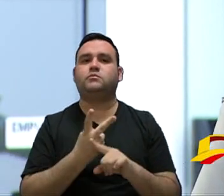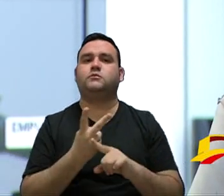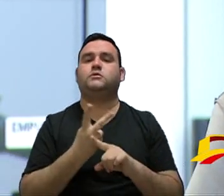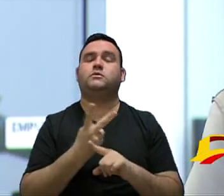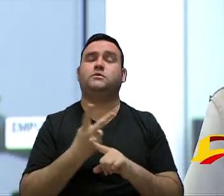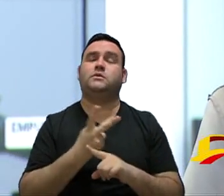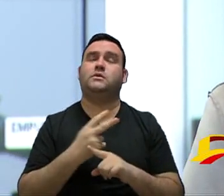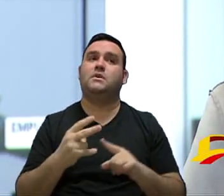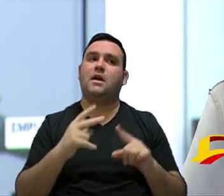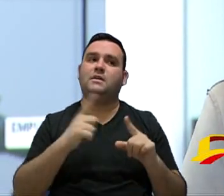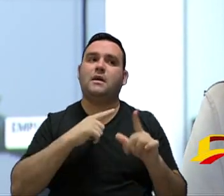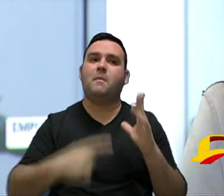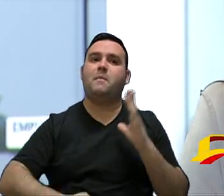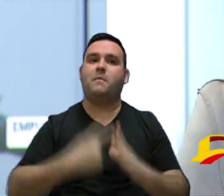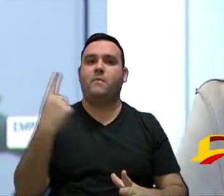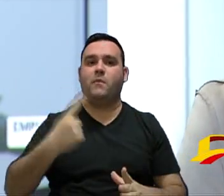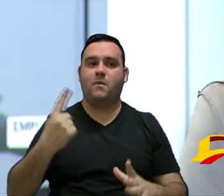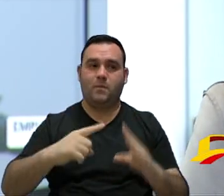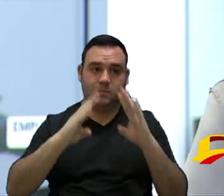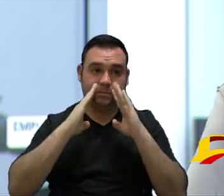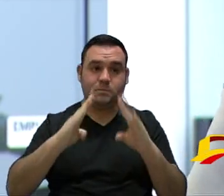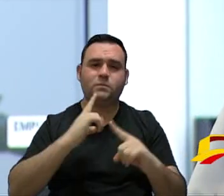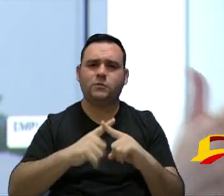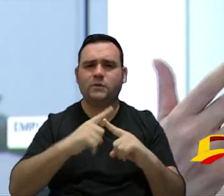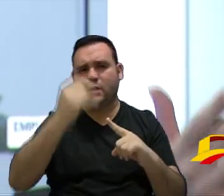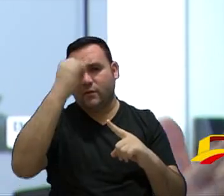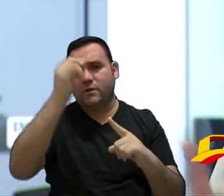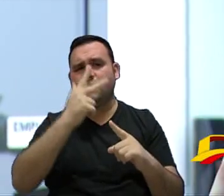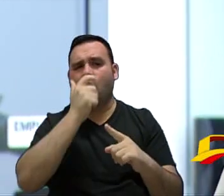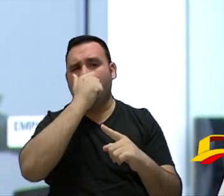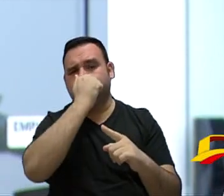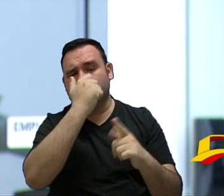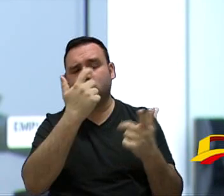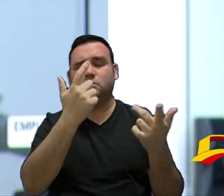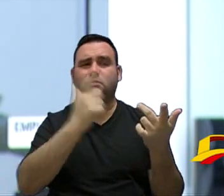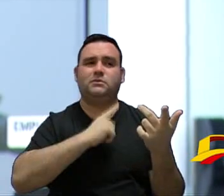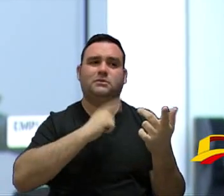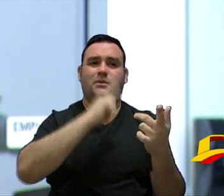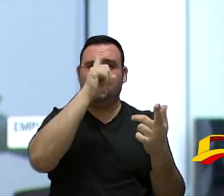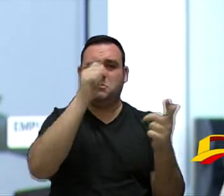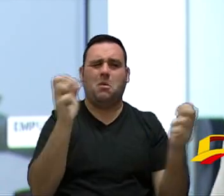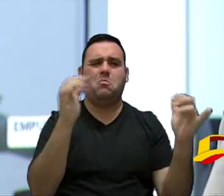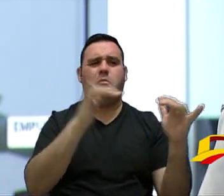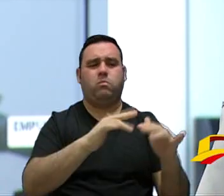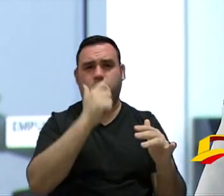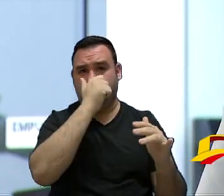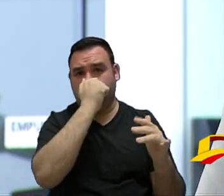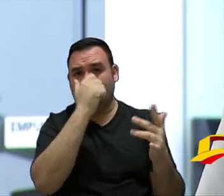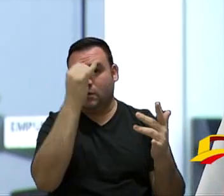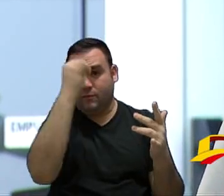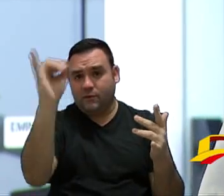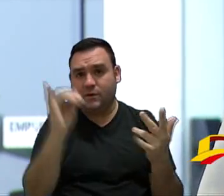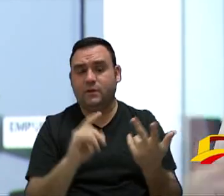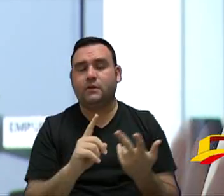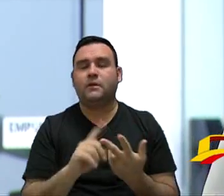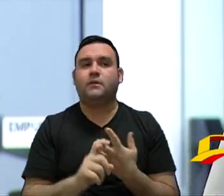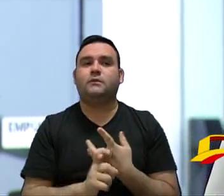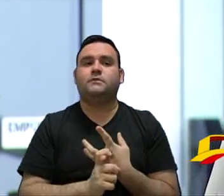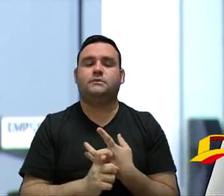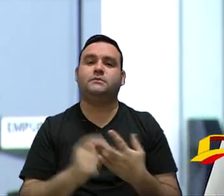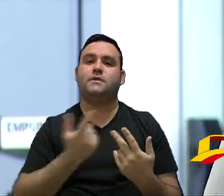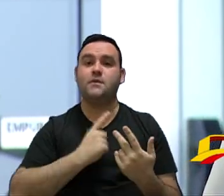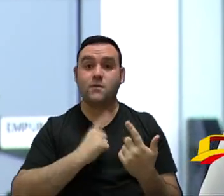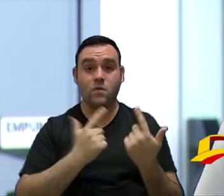buscam o atendimento na atenção primária para evitar superlotação de unidades pela hospitalares os pronto-atendimentos que